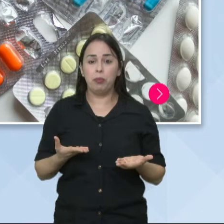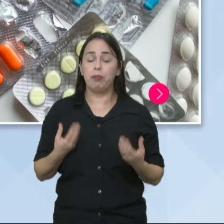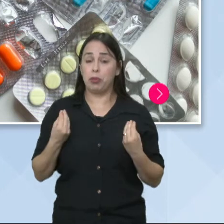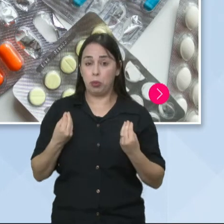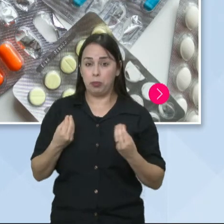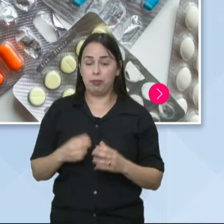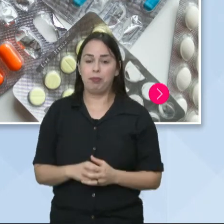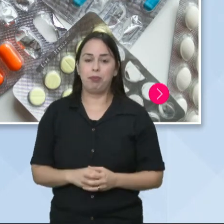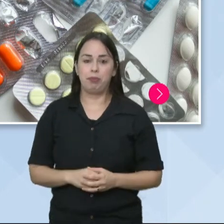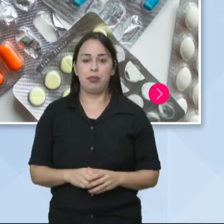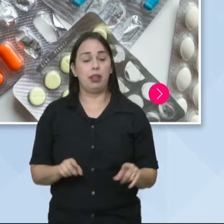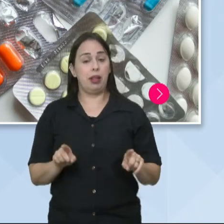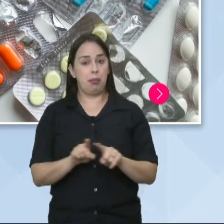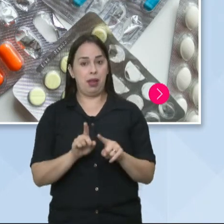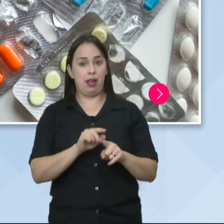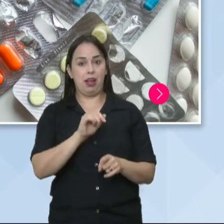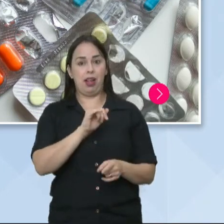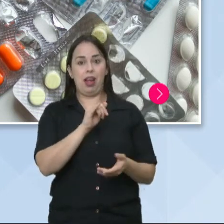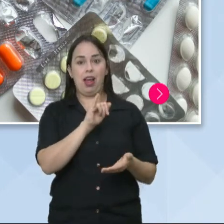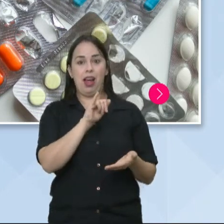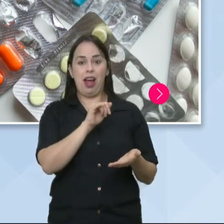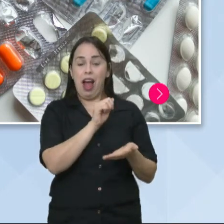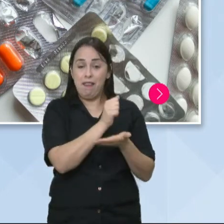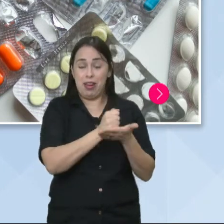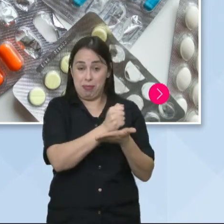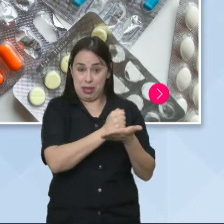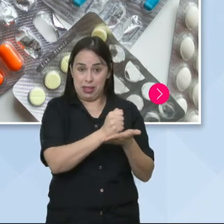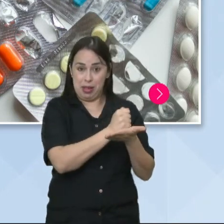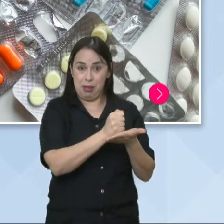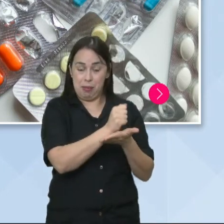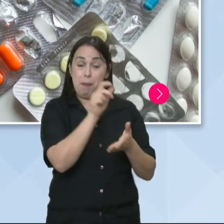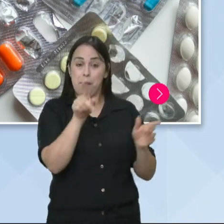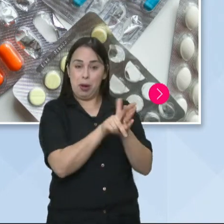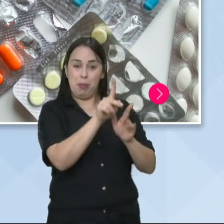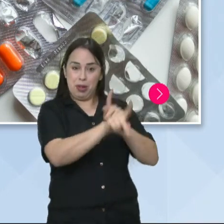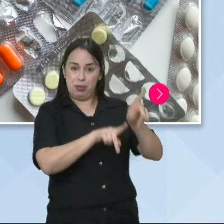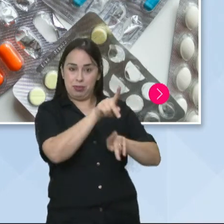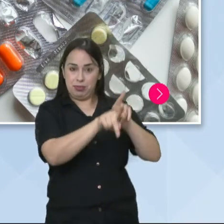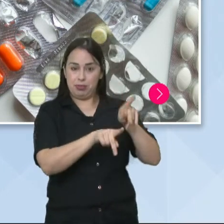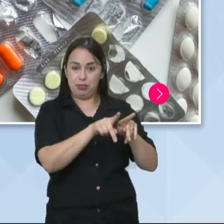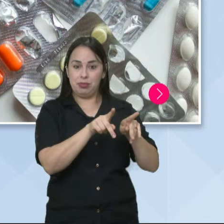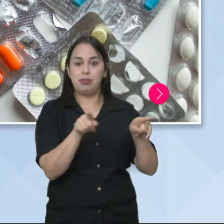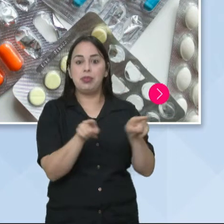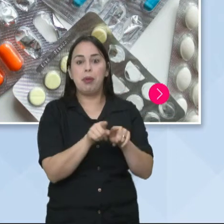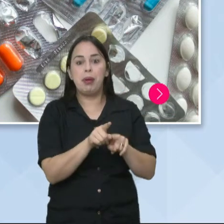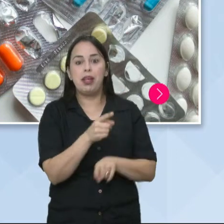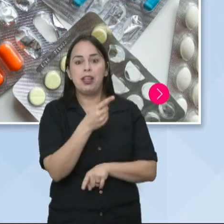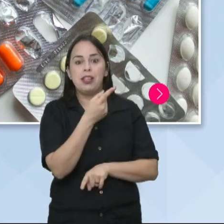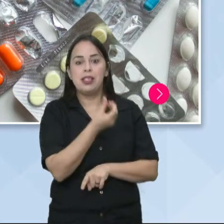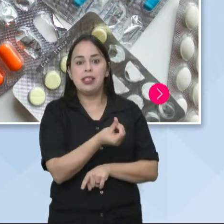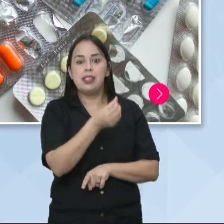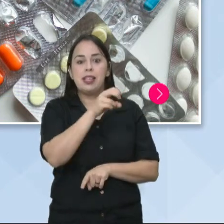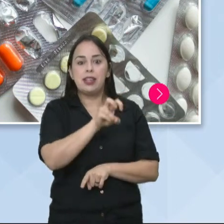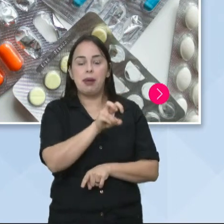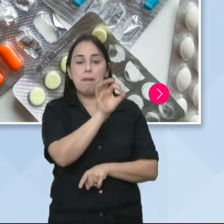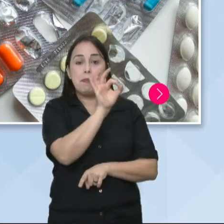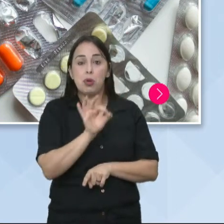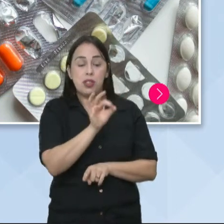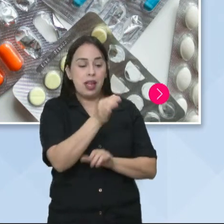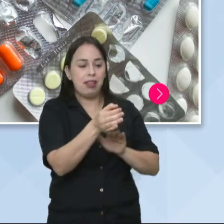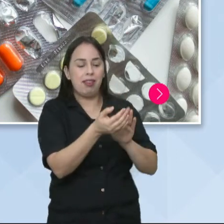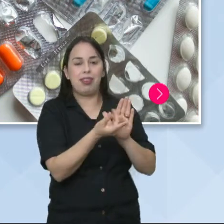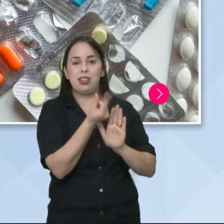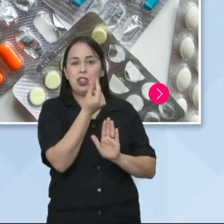Também a farmácia popular teve um corte proposto de 60%. Projeto esse apresentado